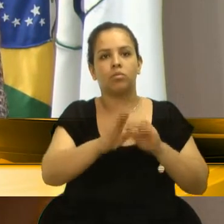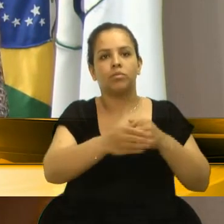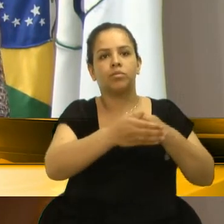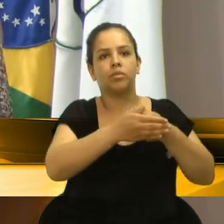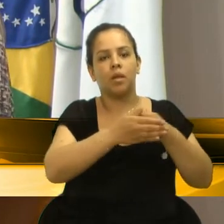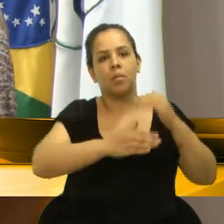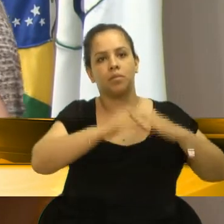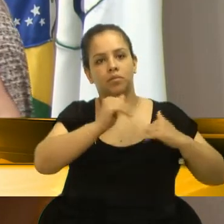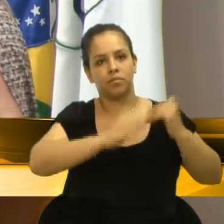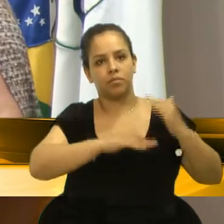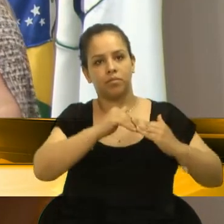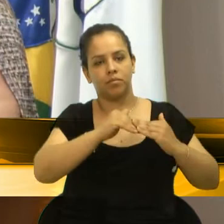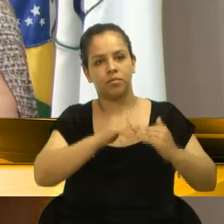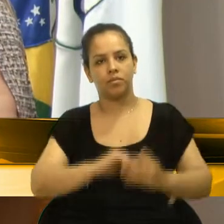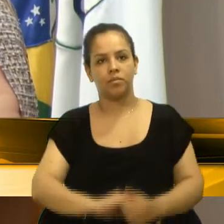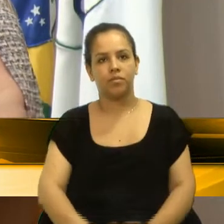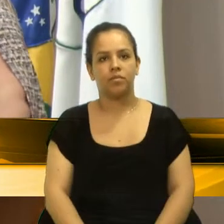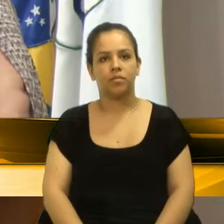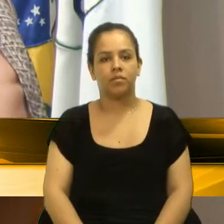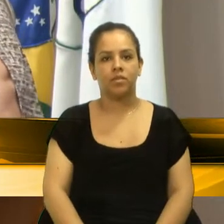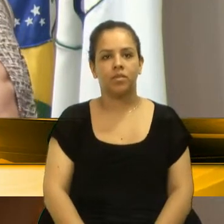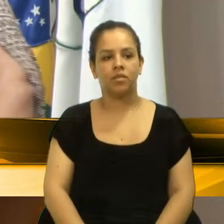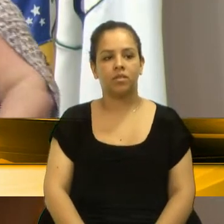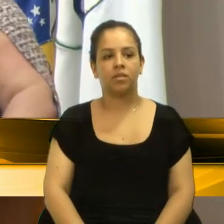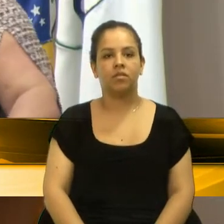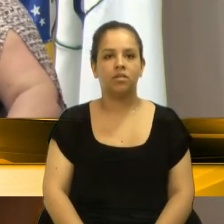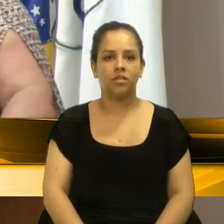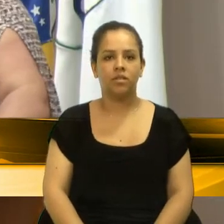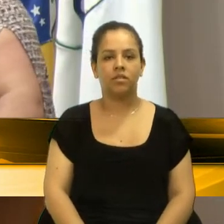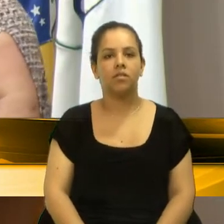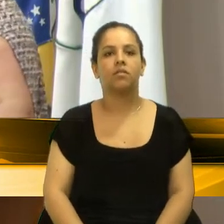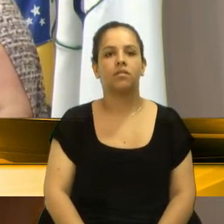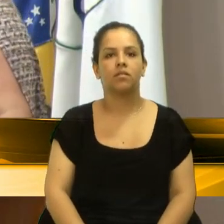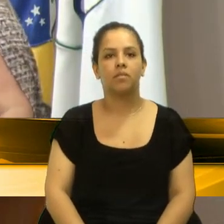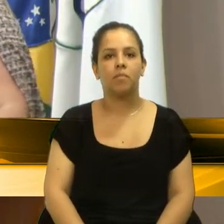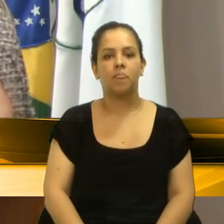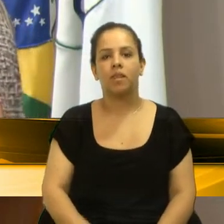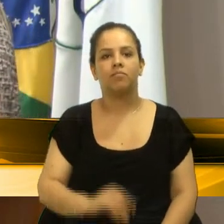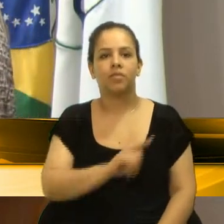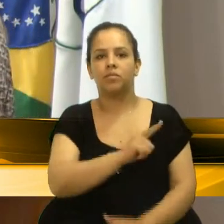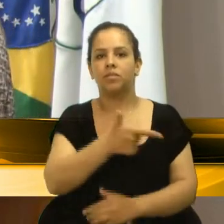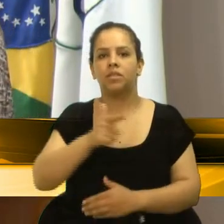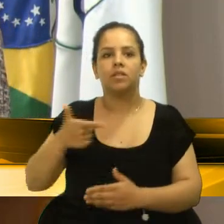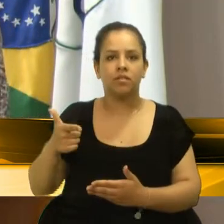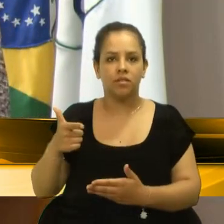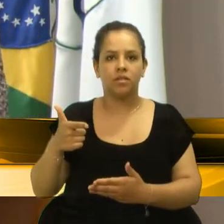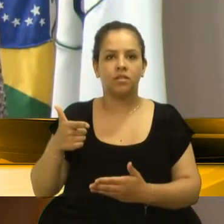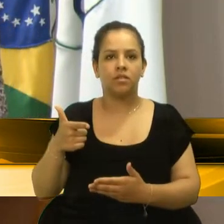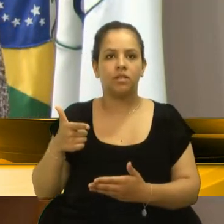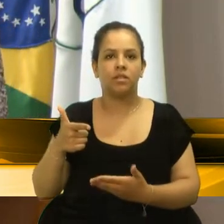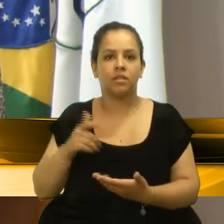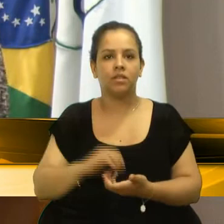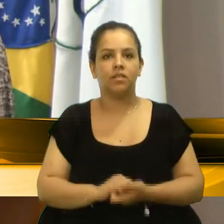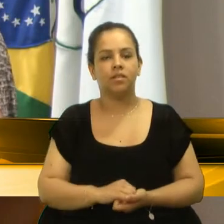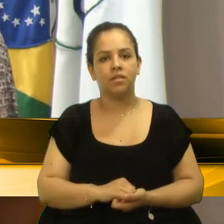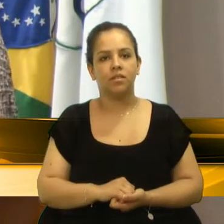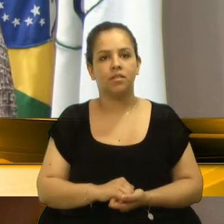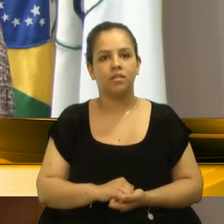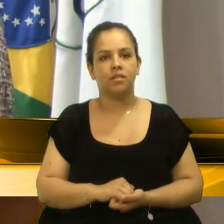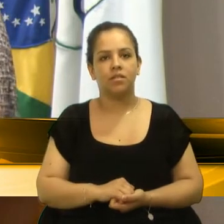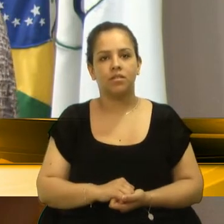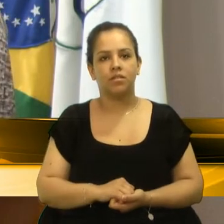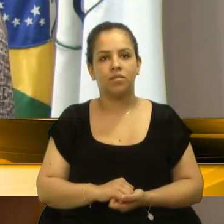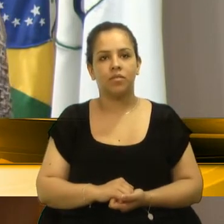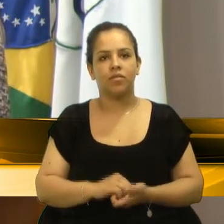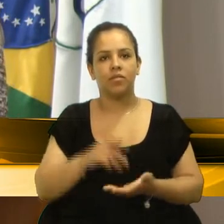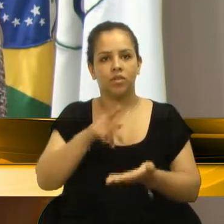prática. Proceder-se de modo incompatível com a dignidade e o decoro do cargo. Não